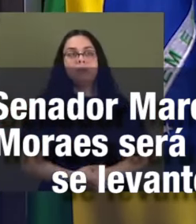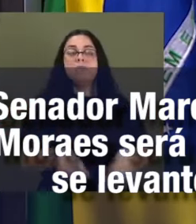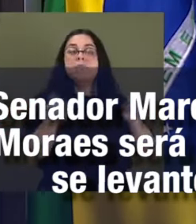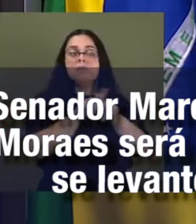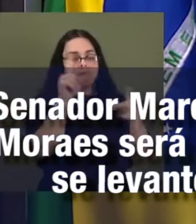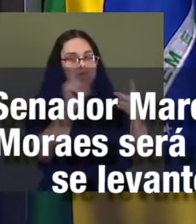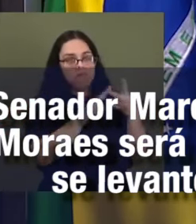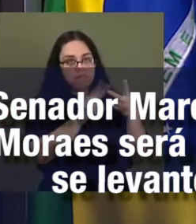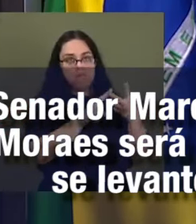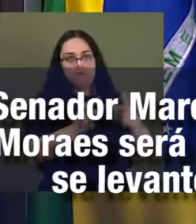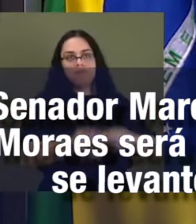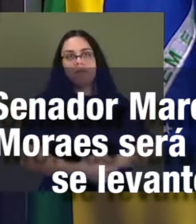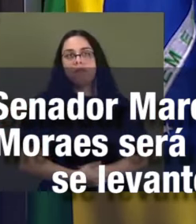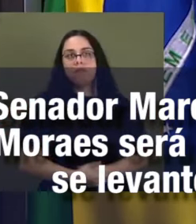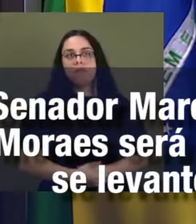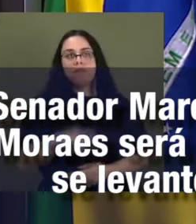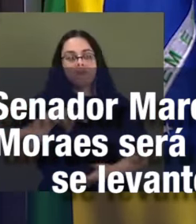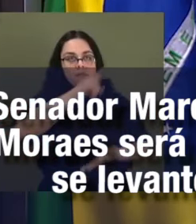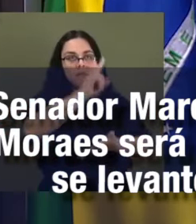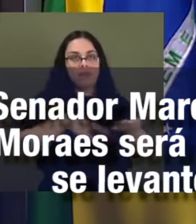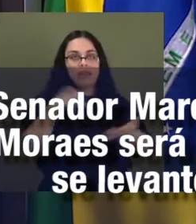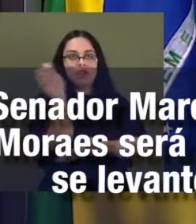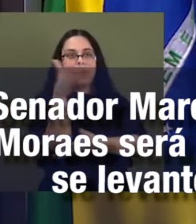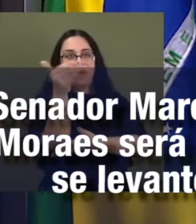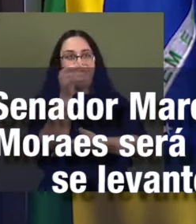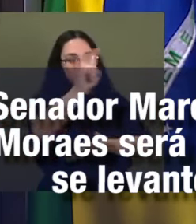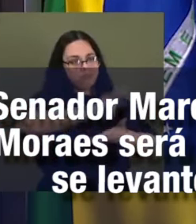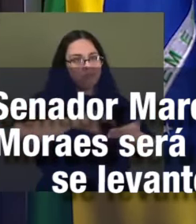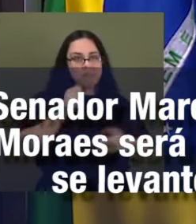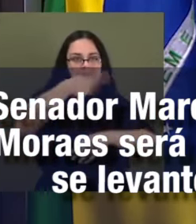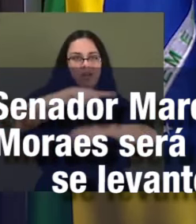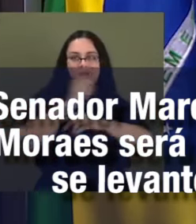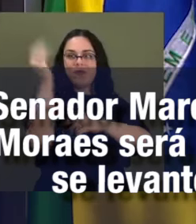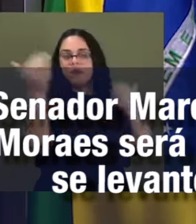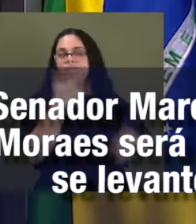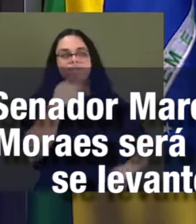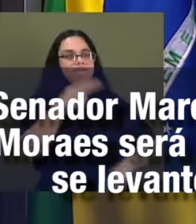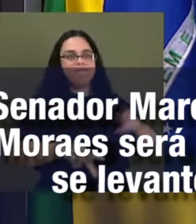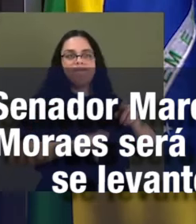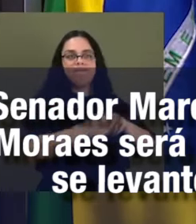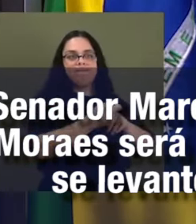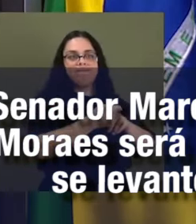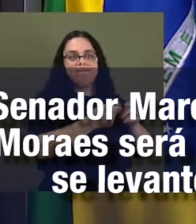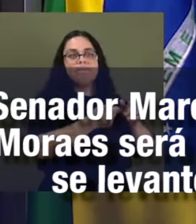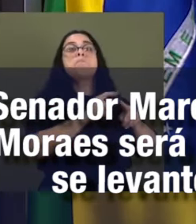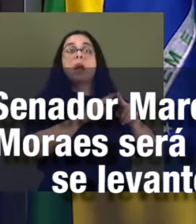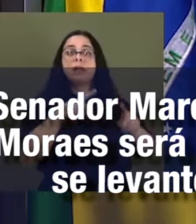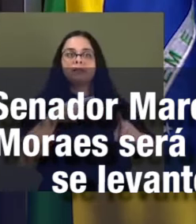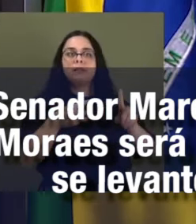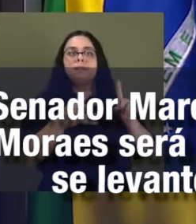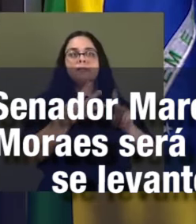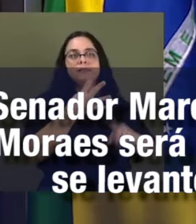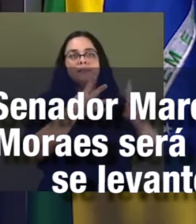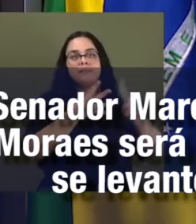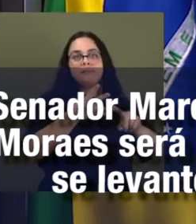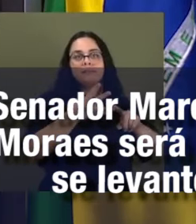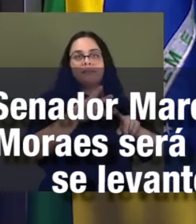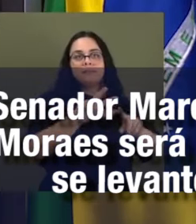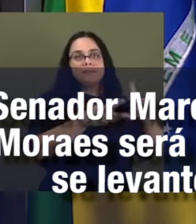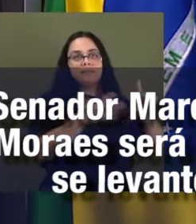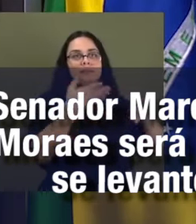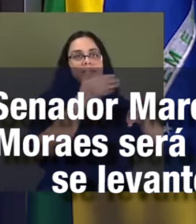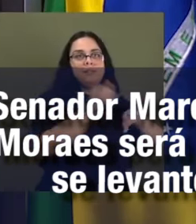Eu estou com o meu passaporte diplomático suspenso, bloqueado, mas eu tenho mais 2, 3